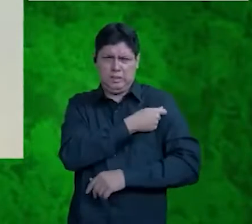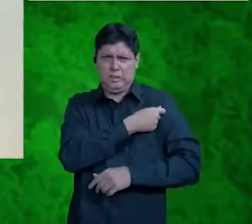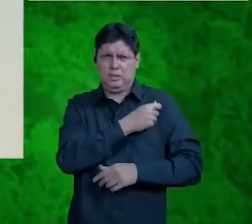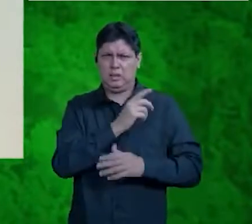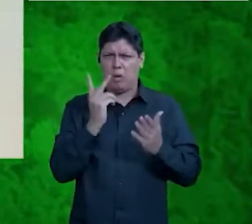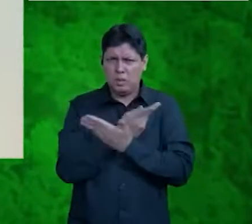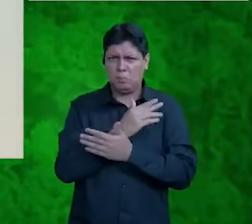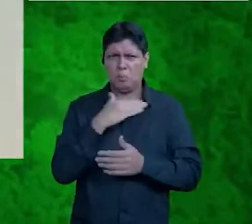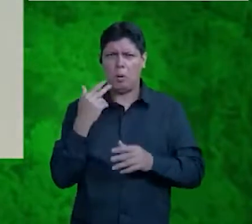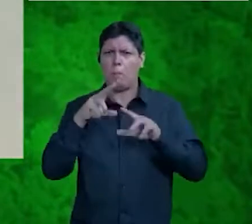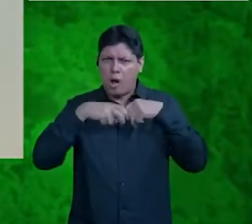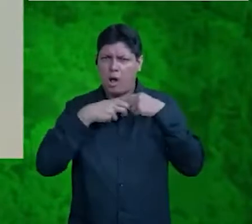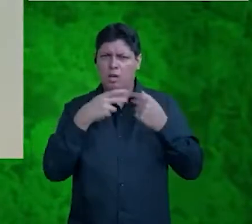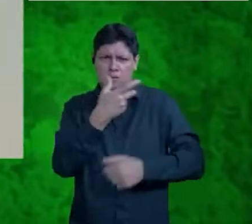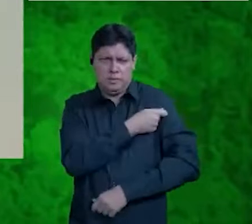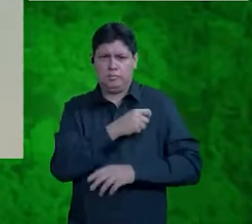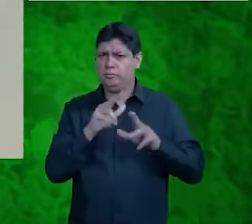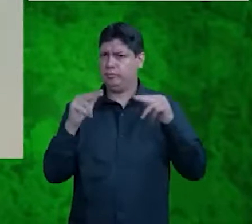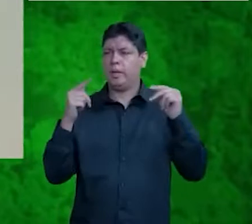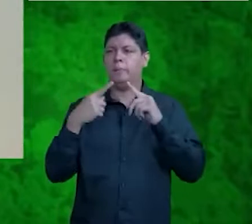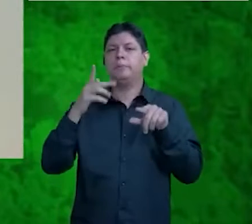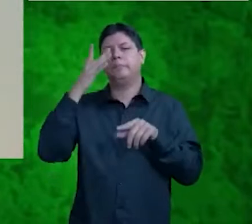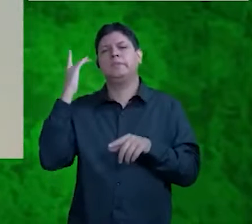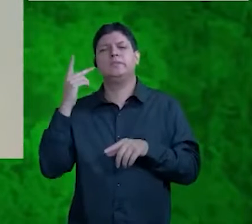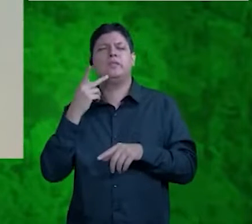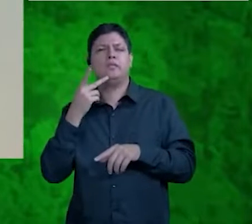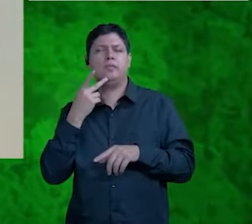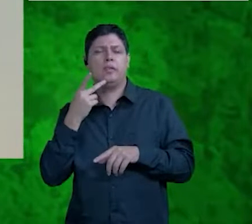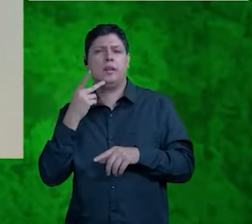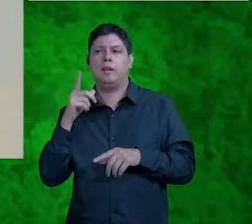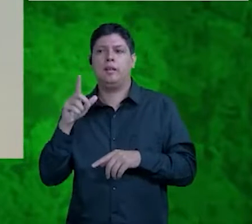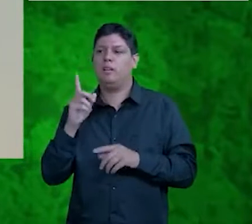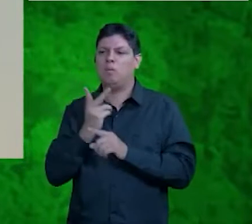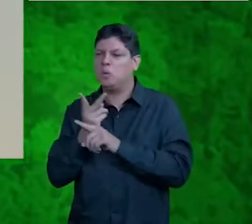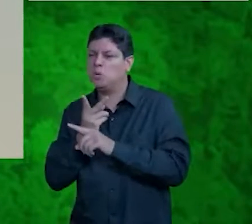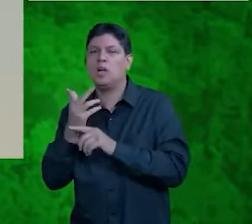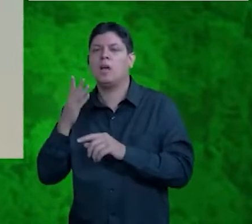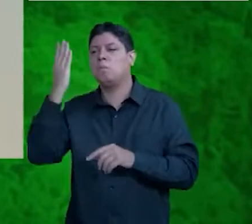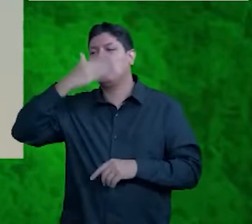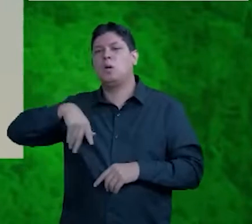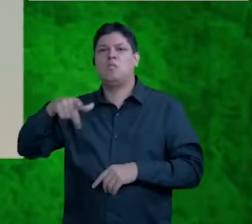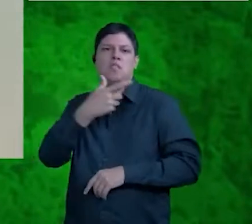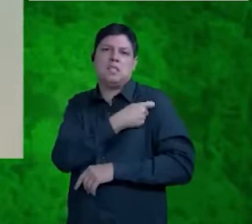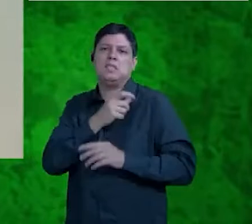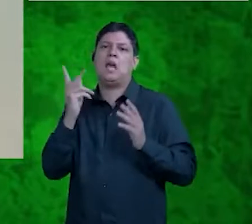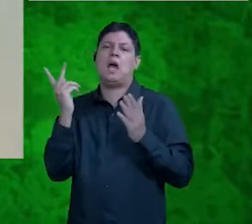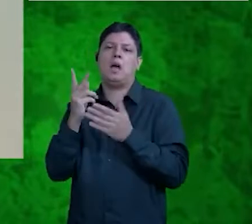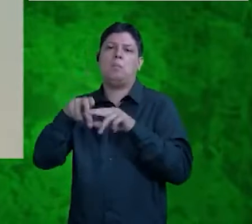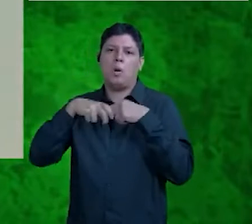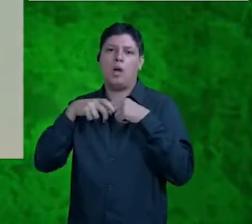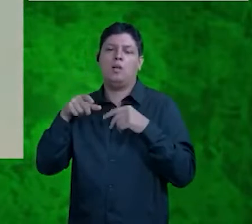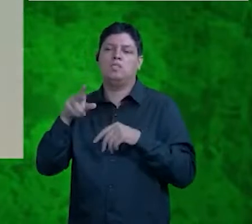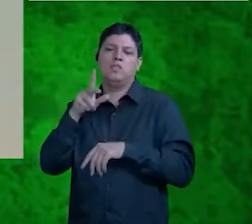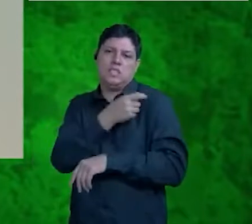muito triste, muito triste. Nós aí estamos salvos, a maioria, por conta das vacinas. Mas,